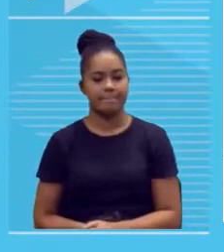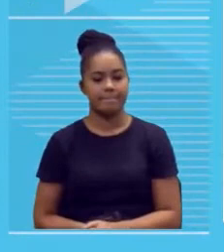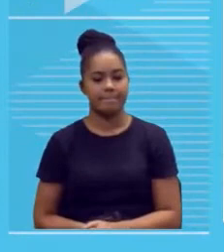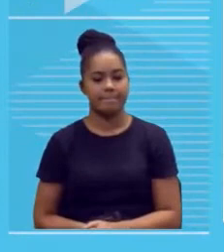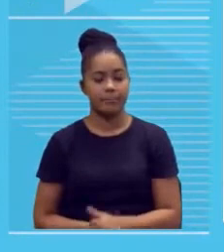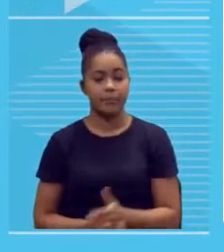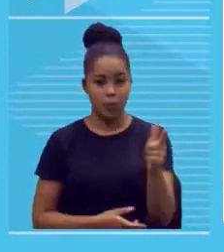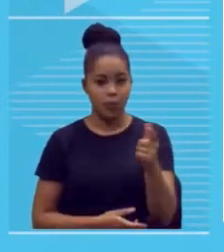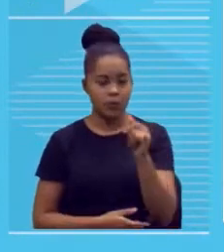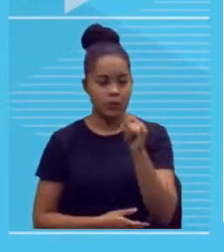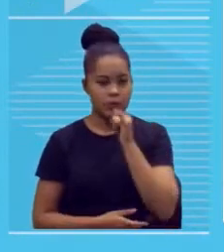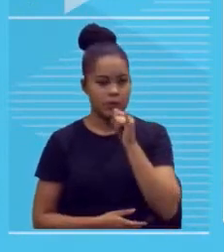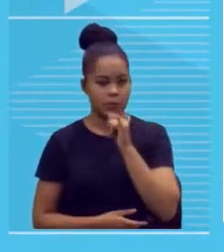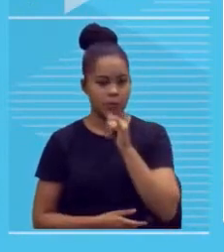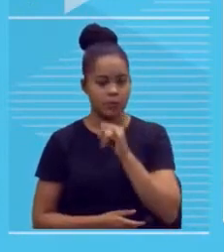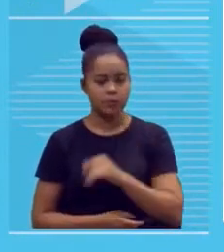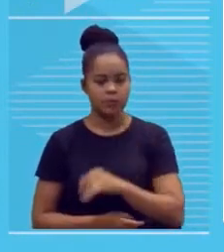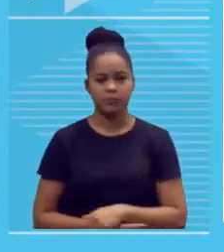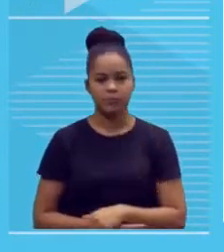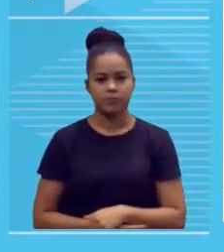outro exemplo só para fechar.